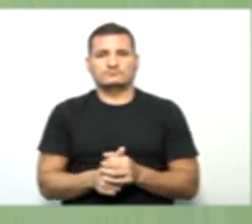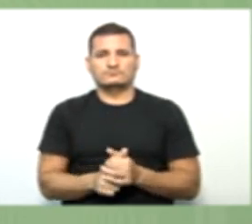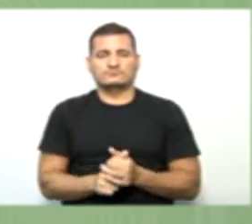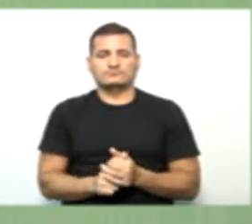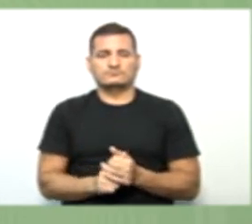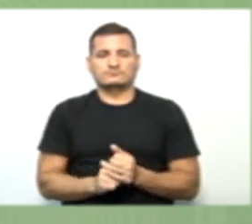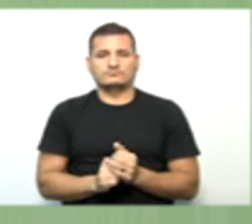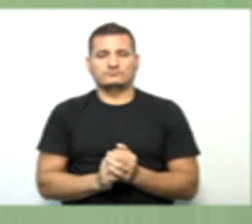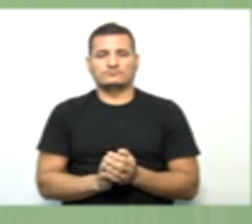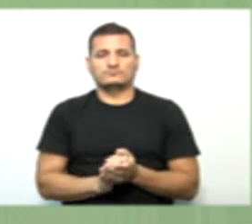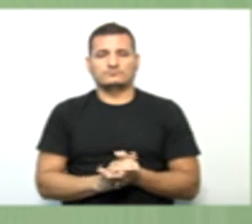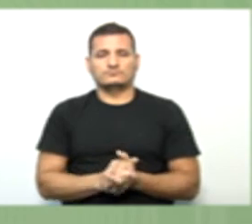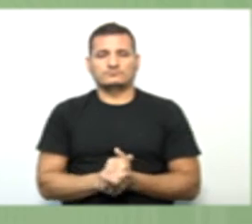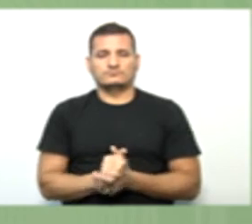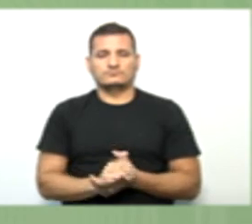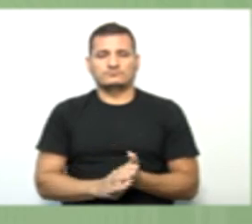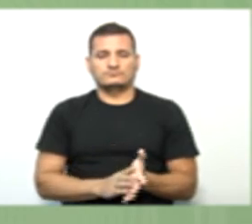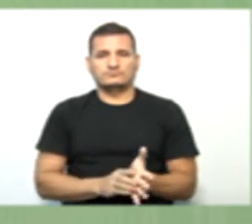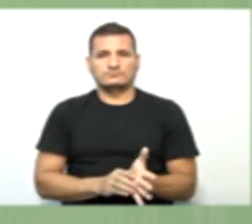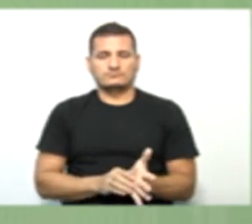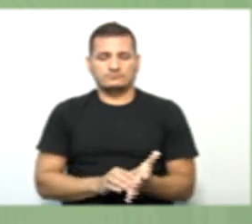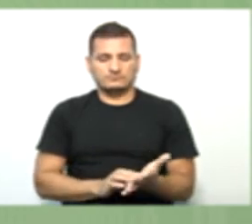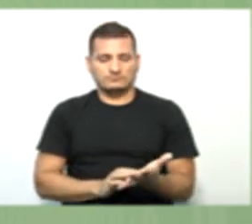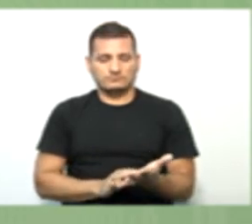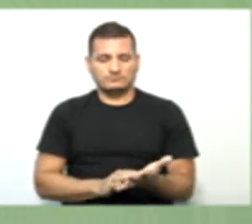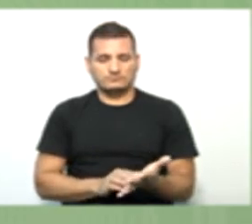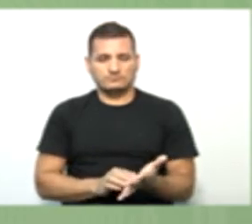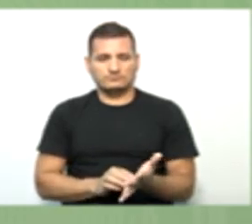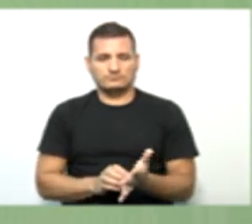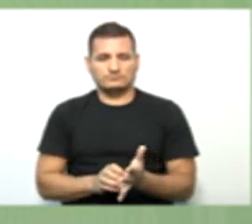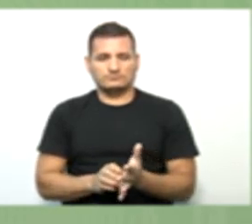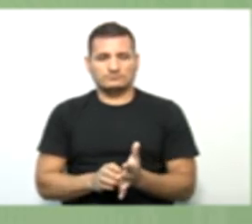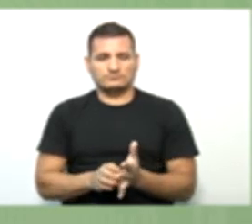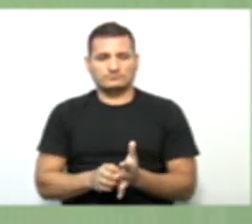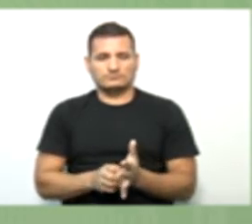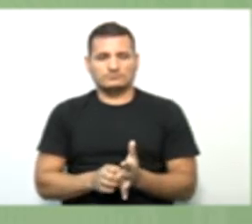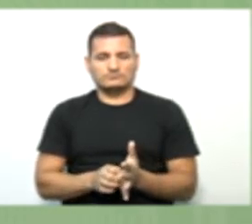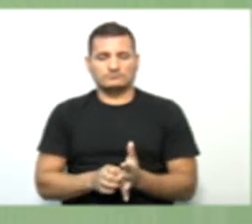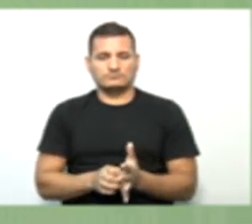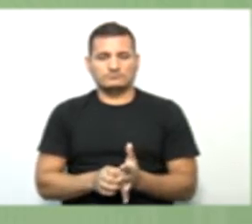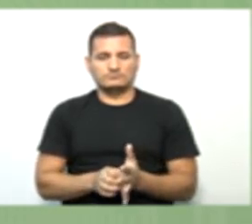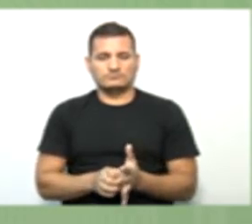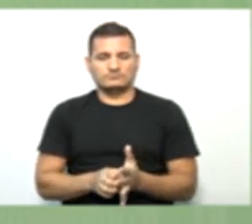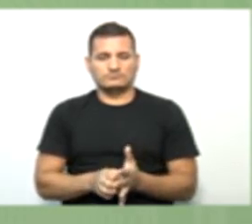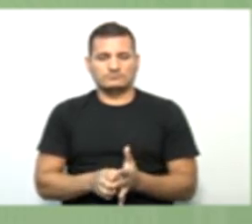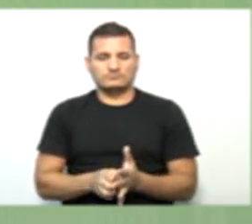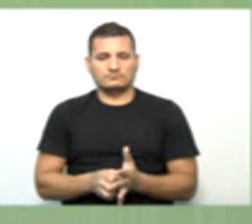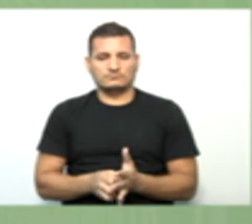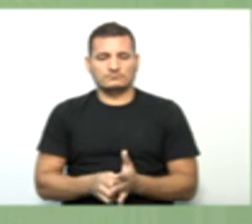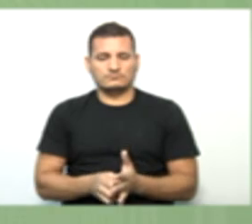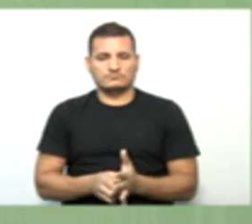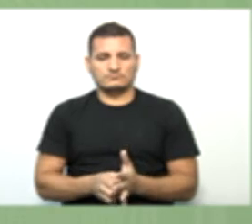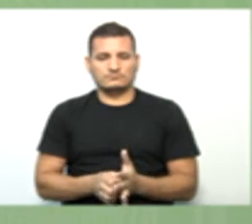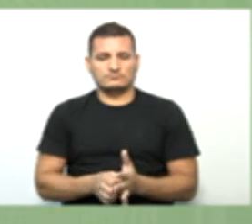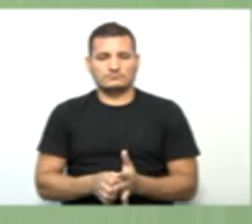print. Tá? Soma print N1, N2.